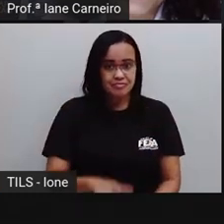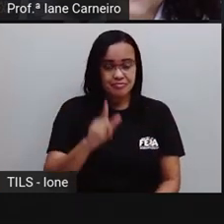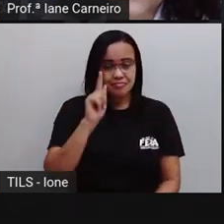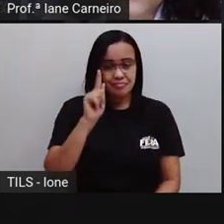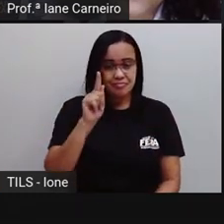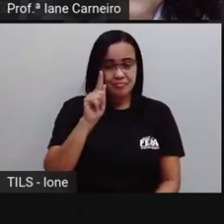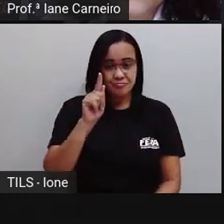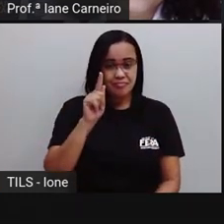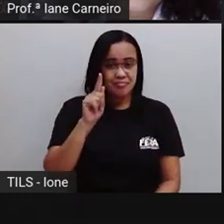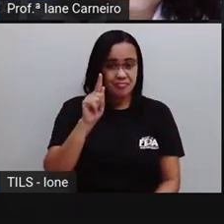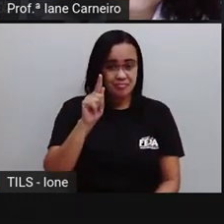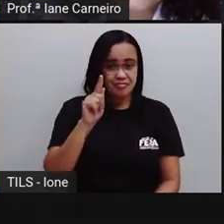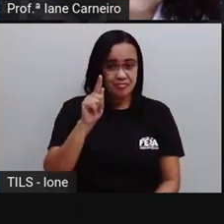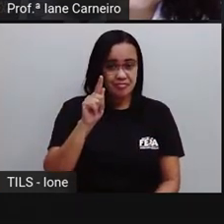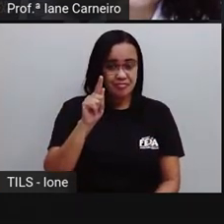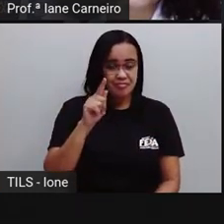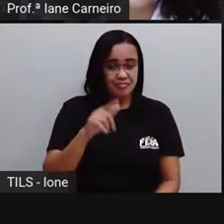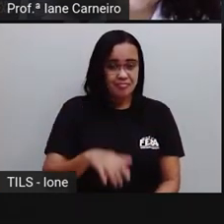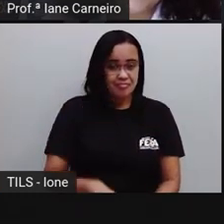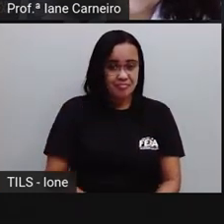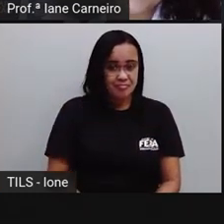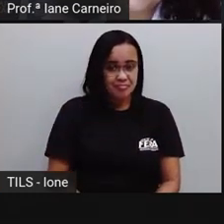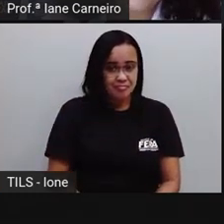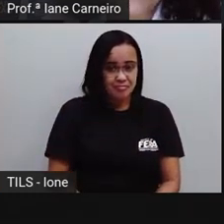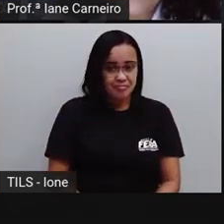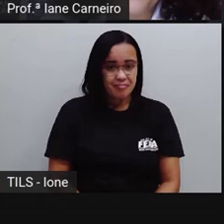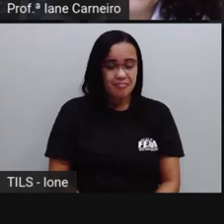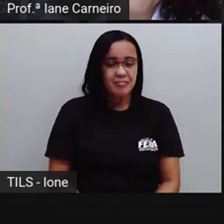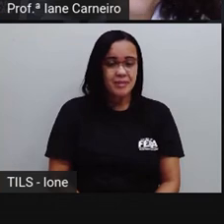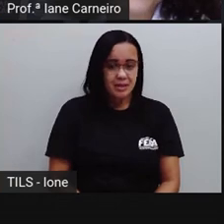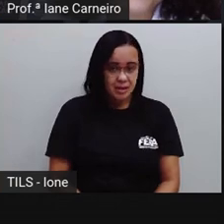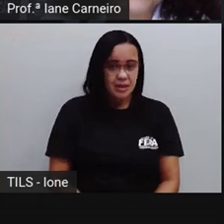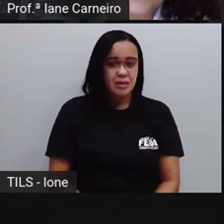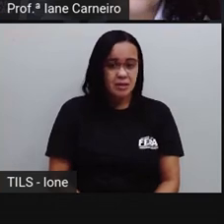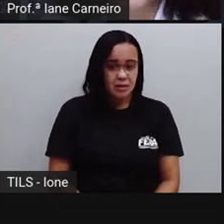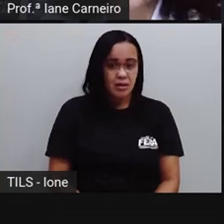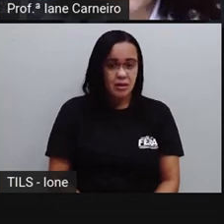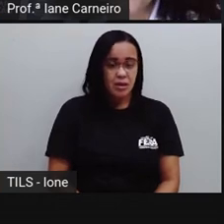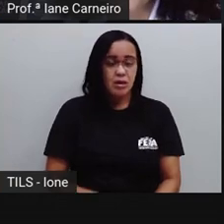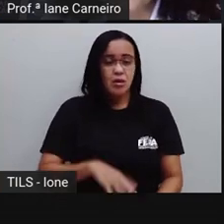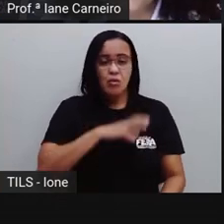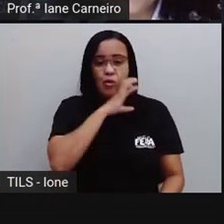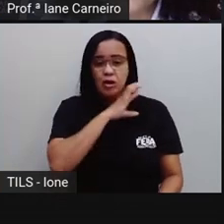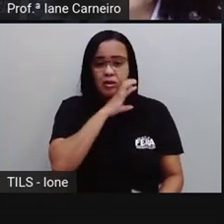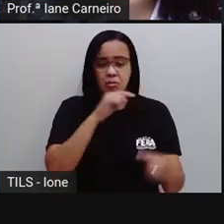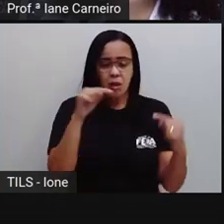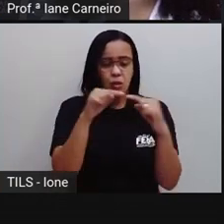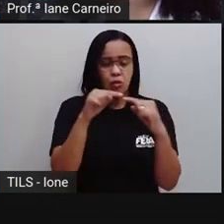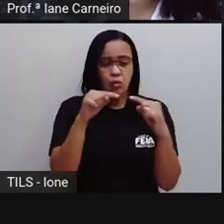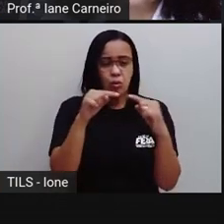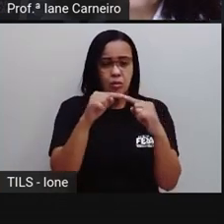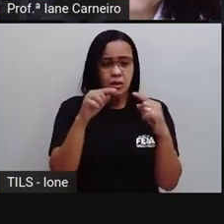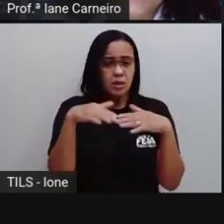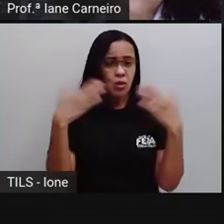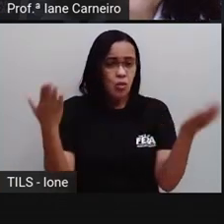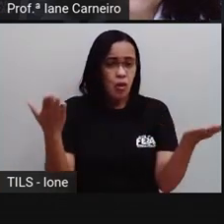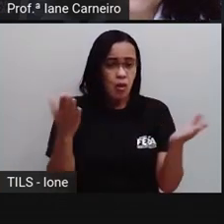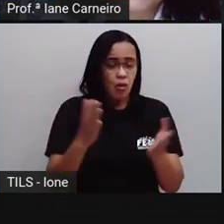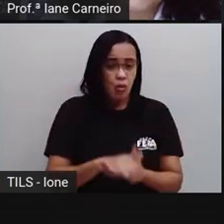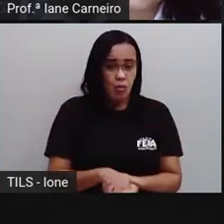essa letrinha aqui ó é a letra G né então qual é o animal tá escrito ali o nome do animal tá escrito